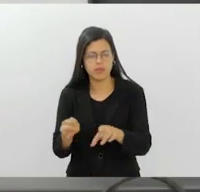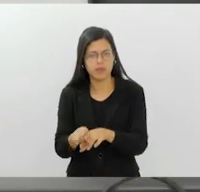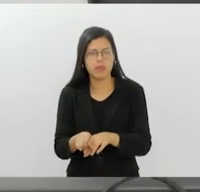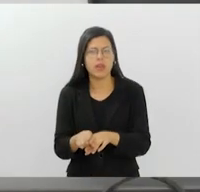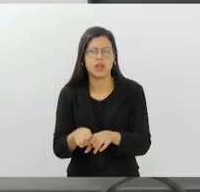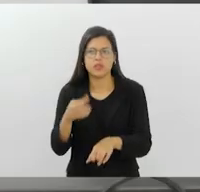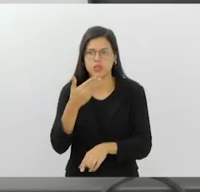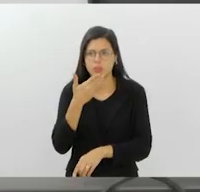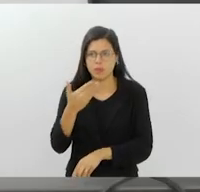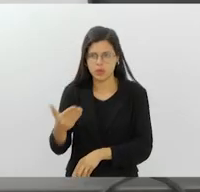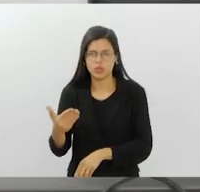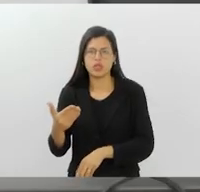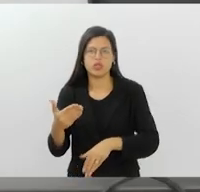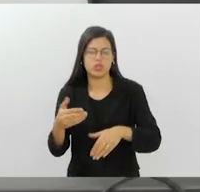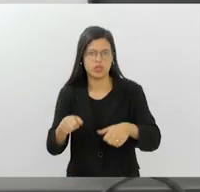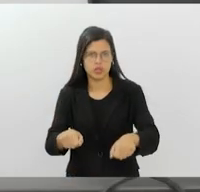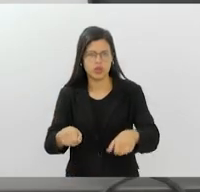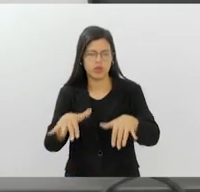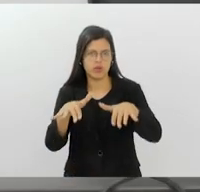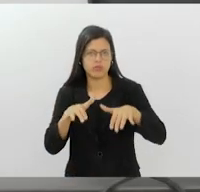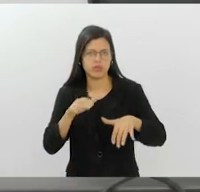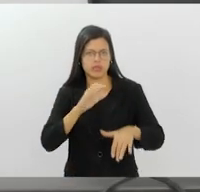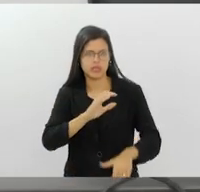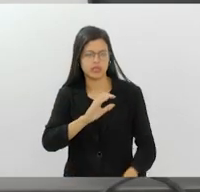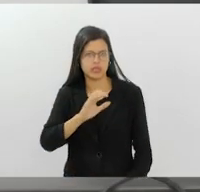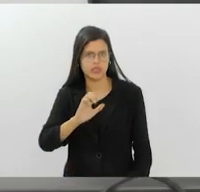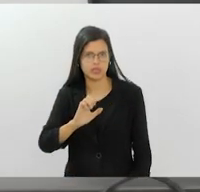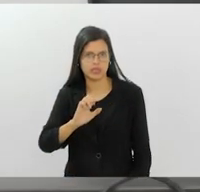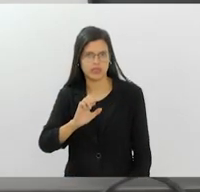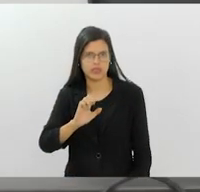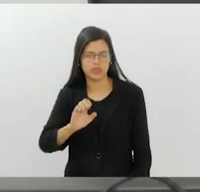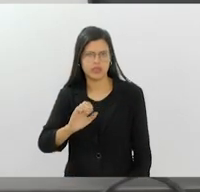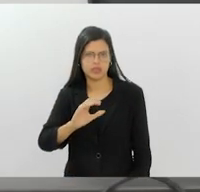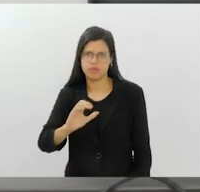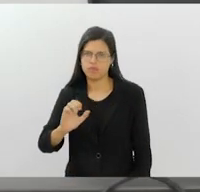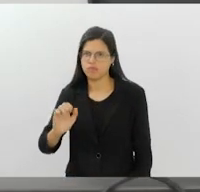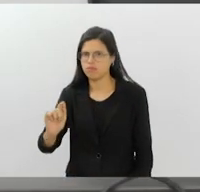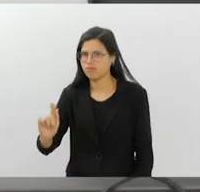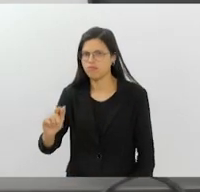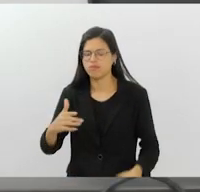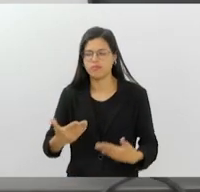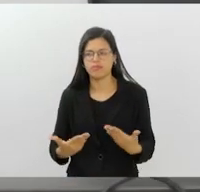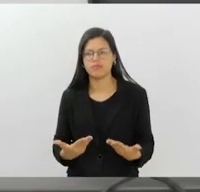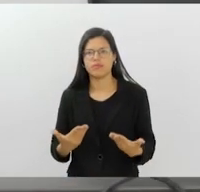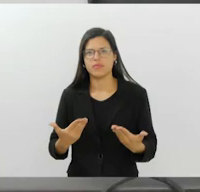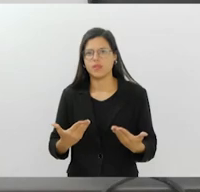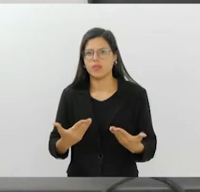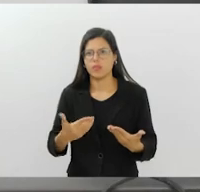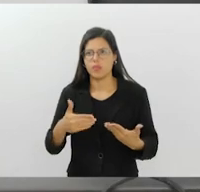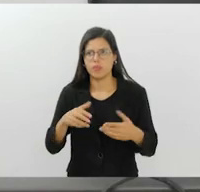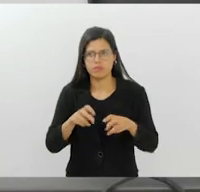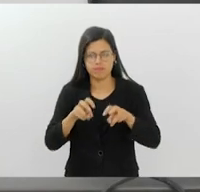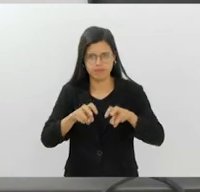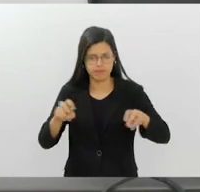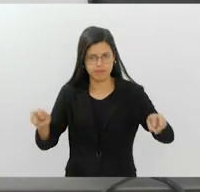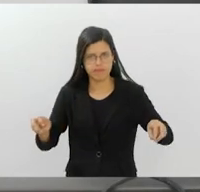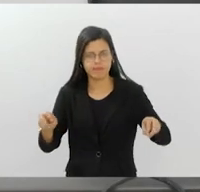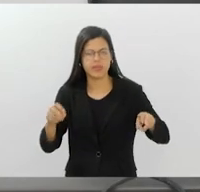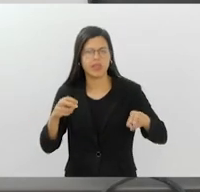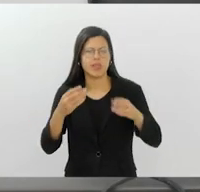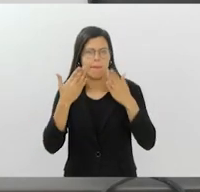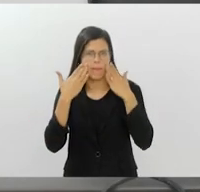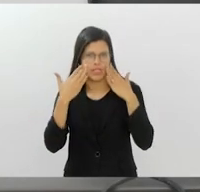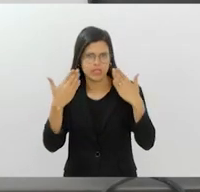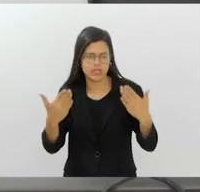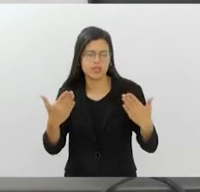pública É bom que se diga foi o ceseg então isso vai ser assim então a mesa a saudação